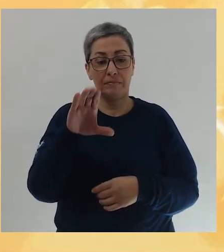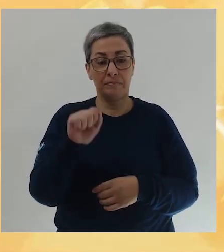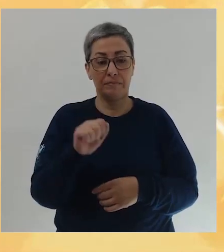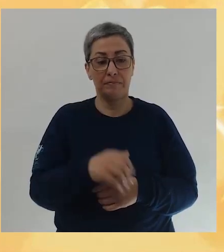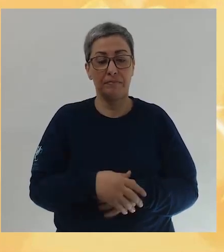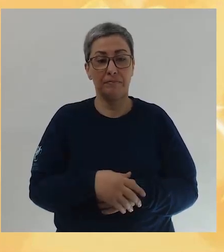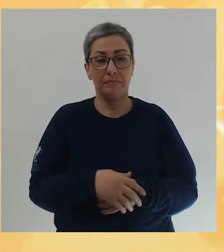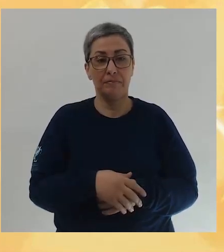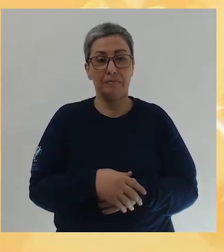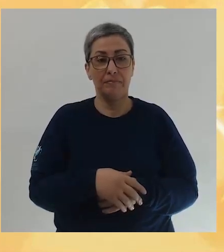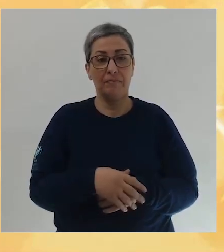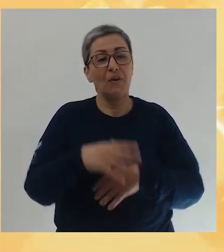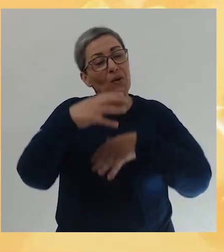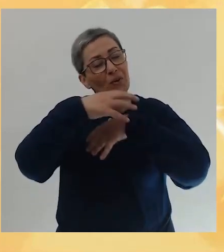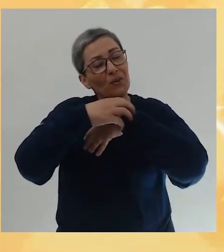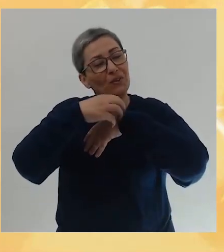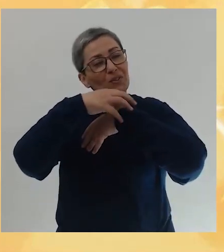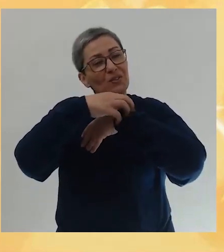moqueca,